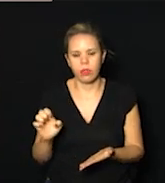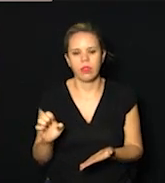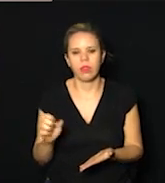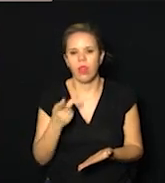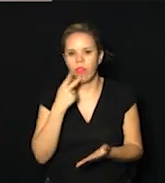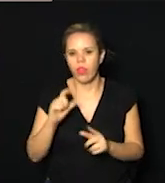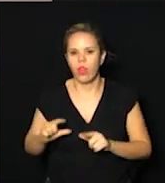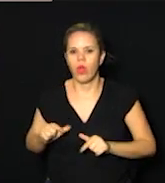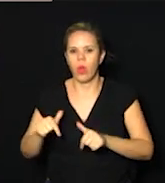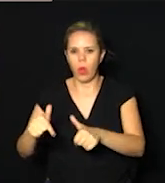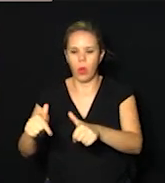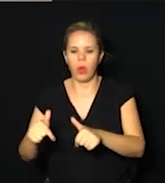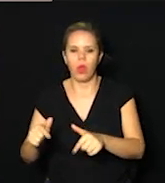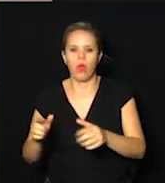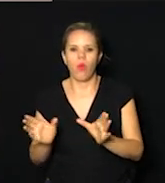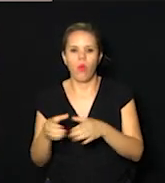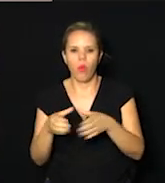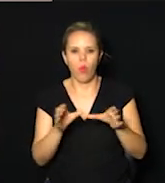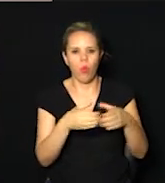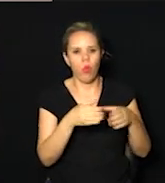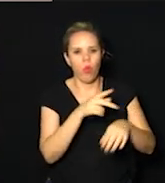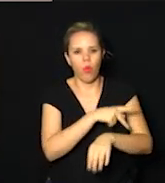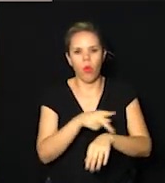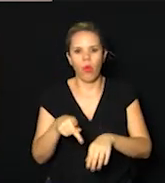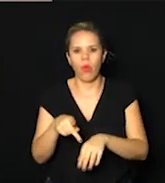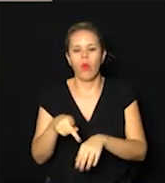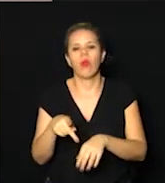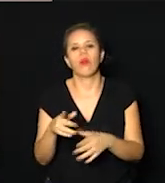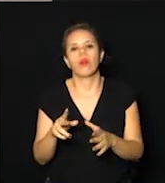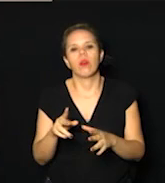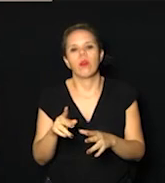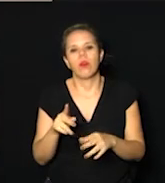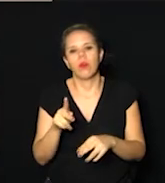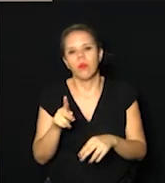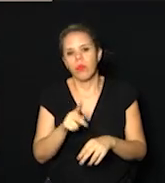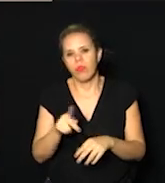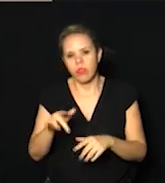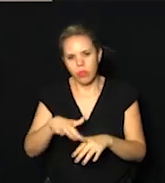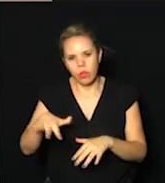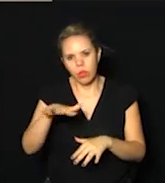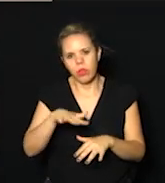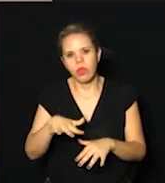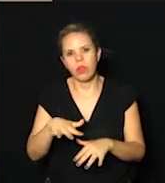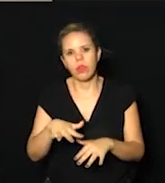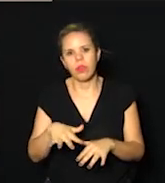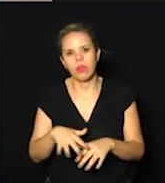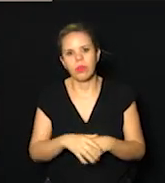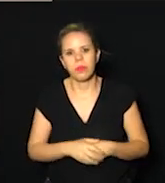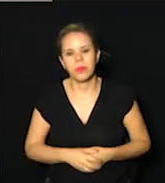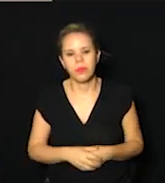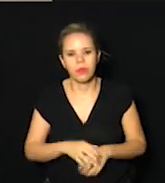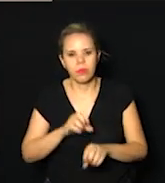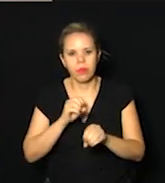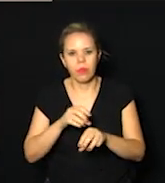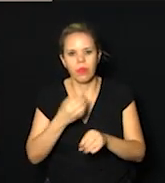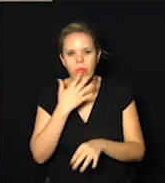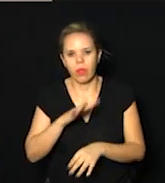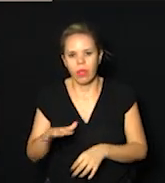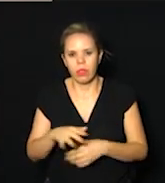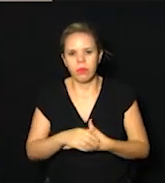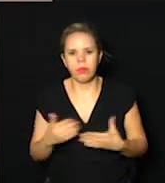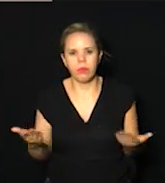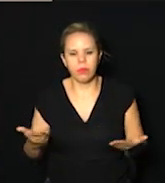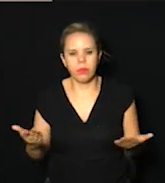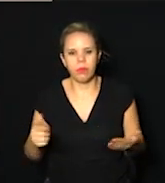ações que o grupo de pedagogistas e também, né, de toda a rede para a educação das crianças.